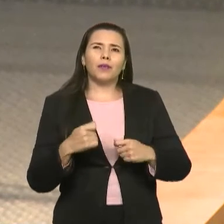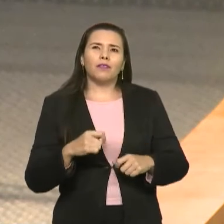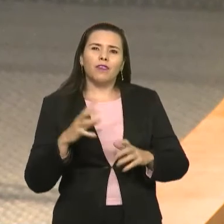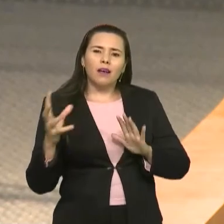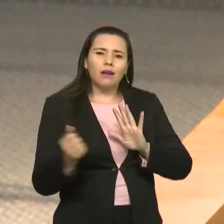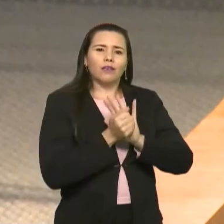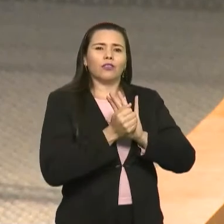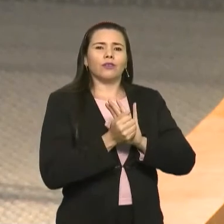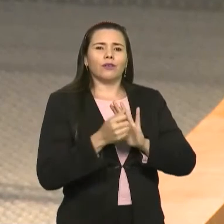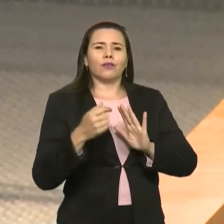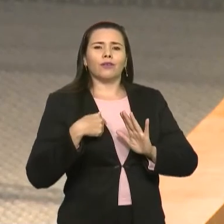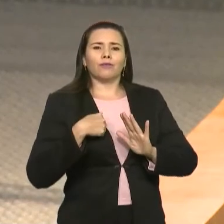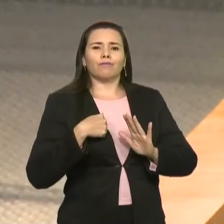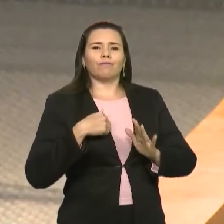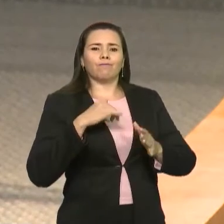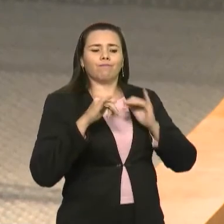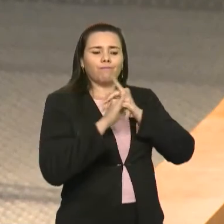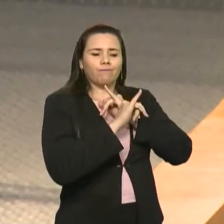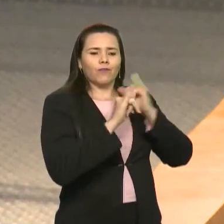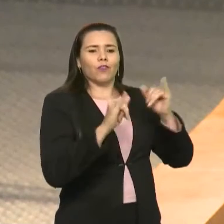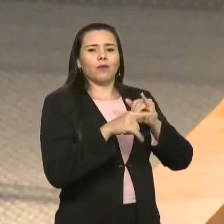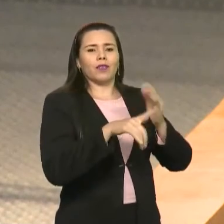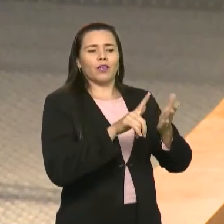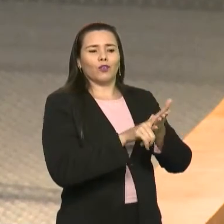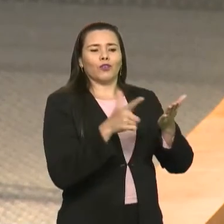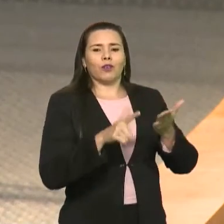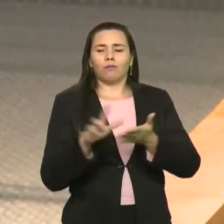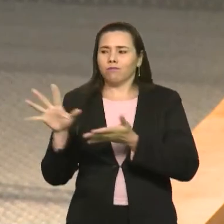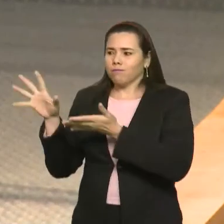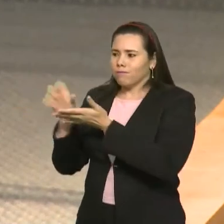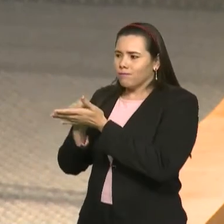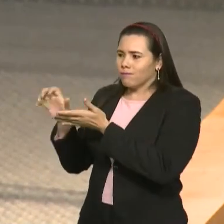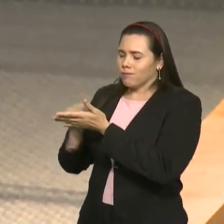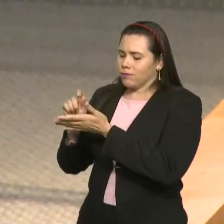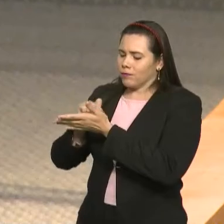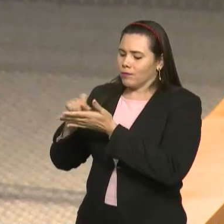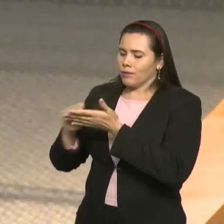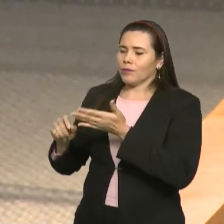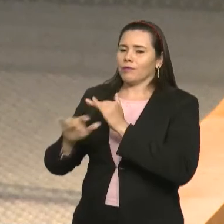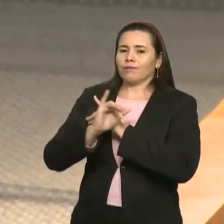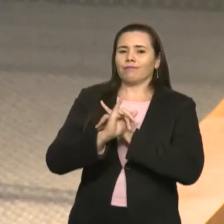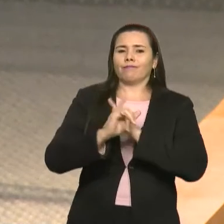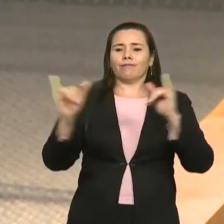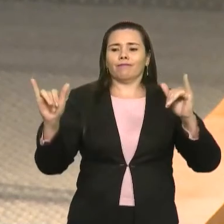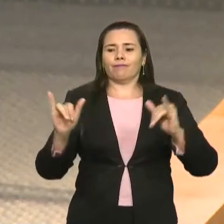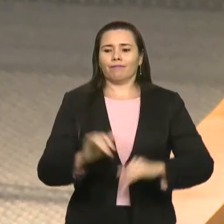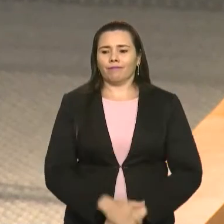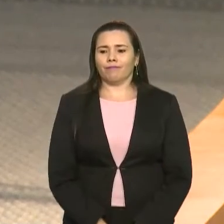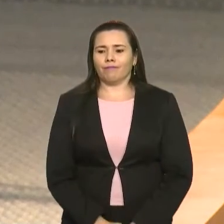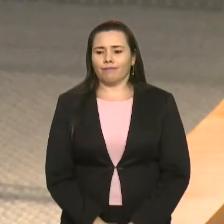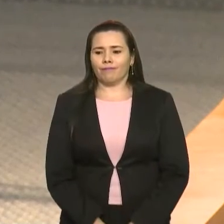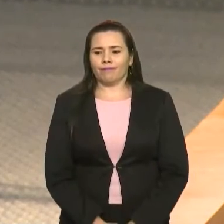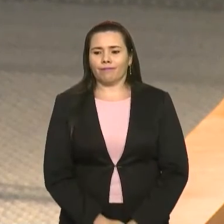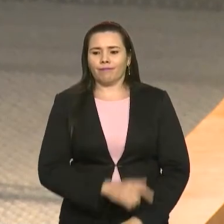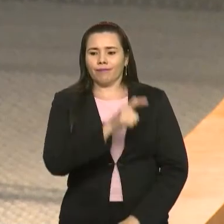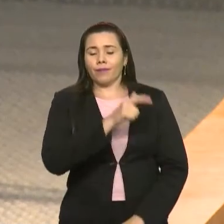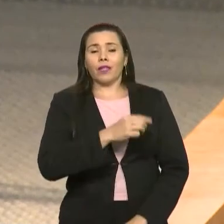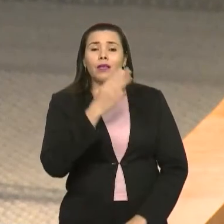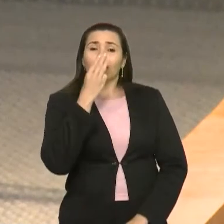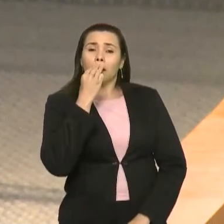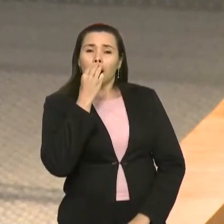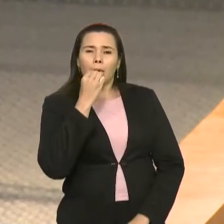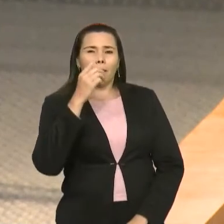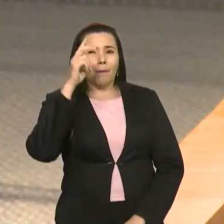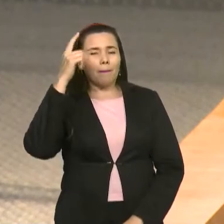não podem também externar o seu sentimento de gratidão a esse jornal Estado do Maranhão. O visionário José Sarney pensou